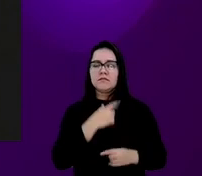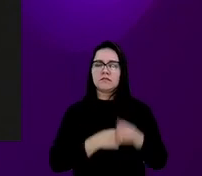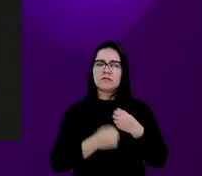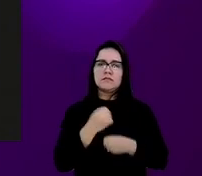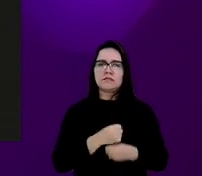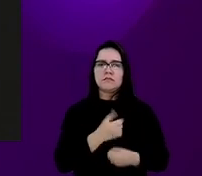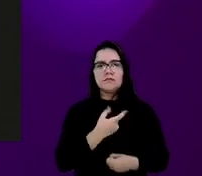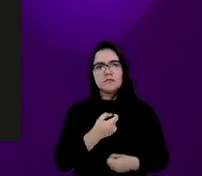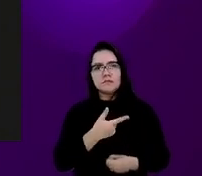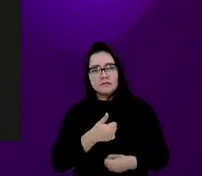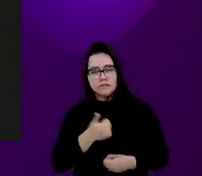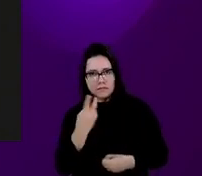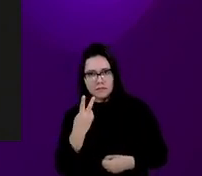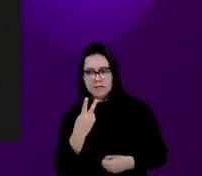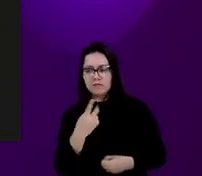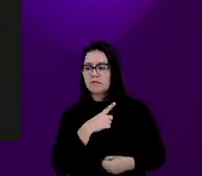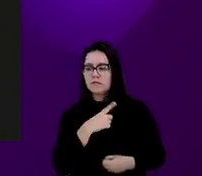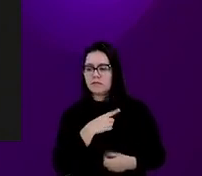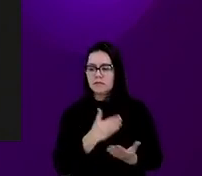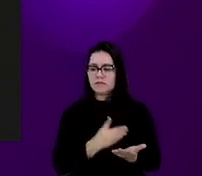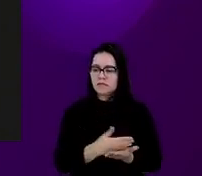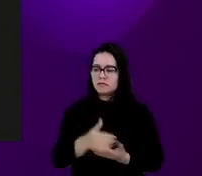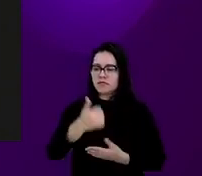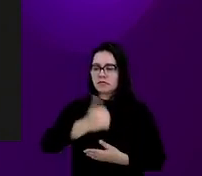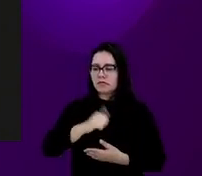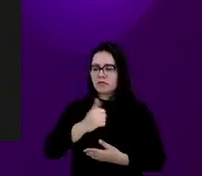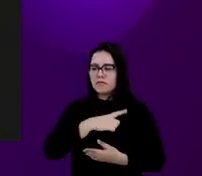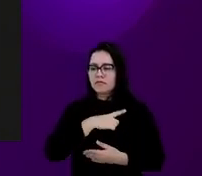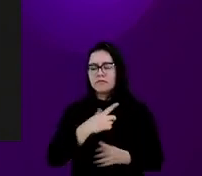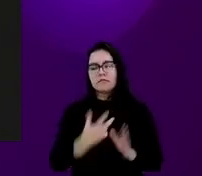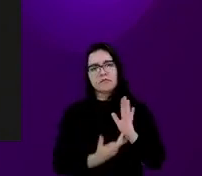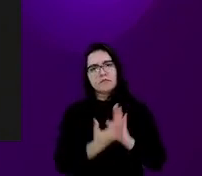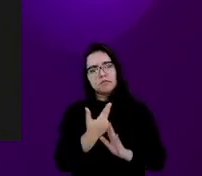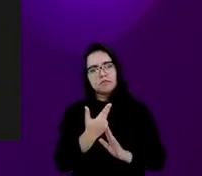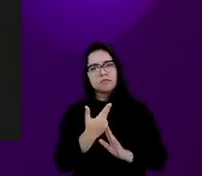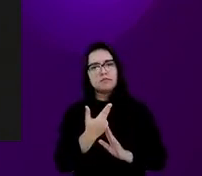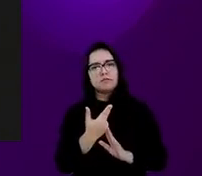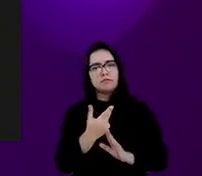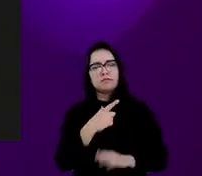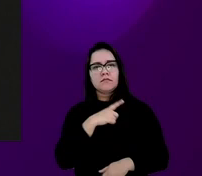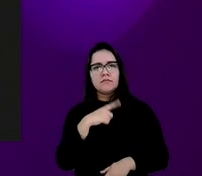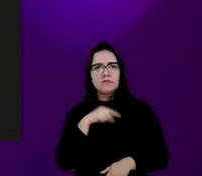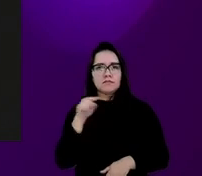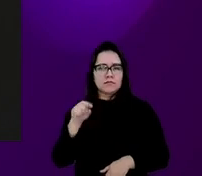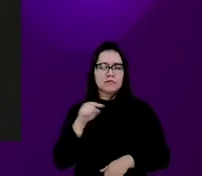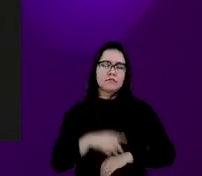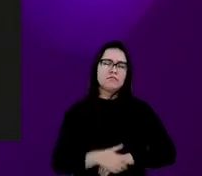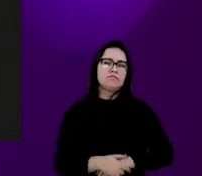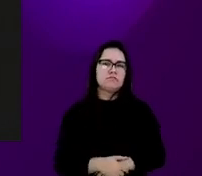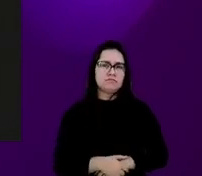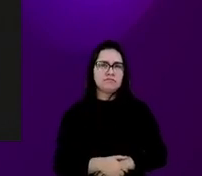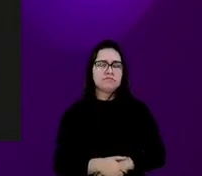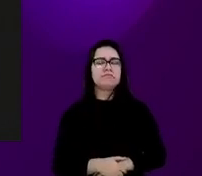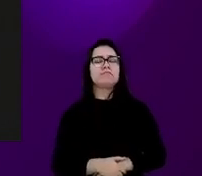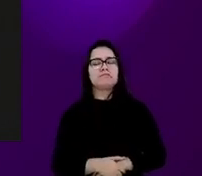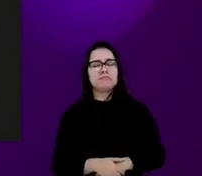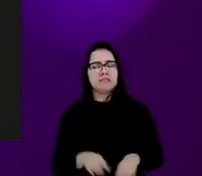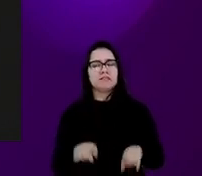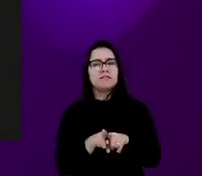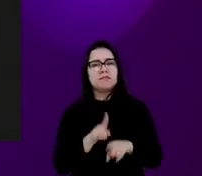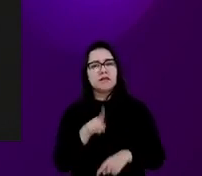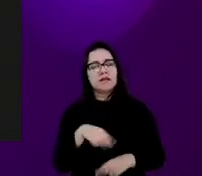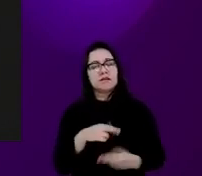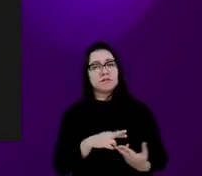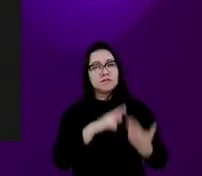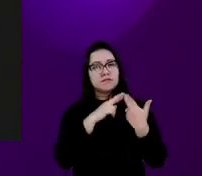gente começou a avaliação da cirurgia robótica em cirurgia oncológica também, então era uma responsabilidade grande de a gente